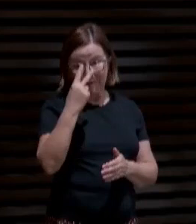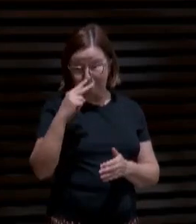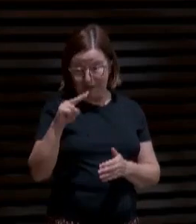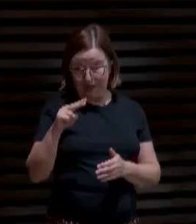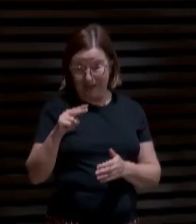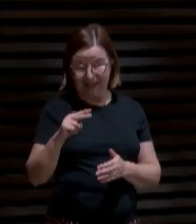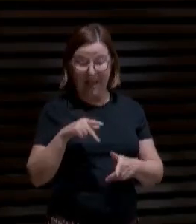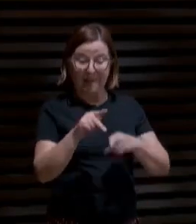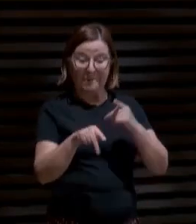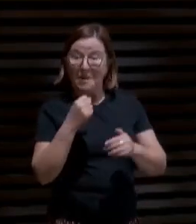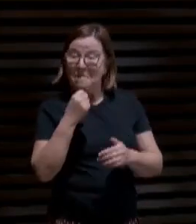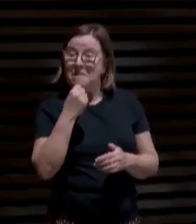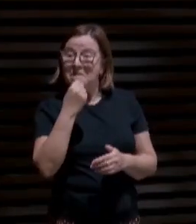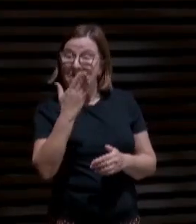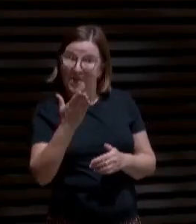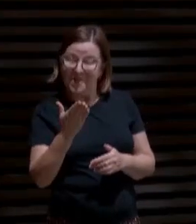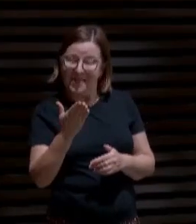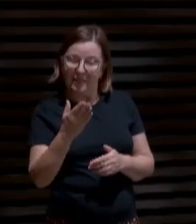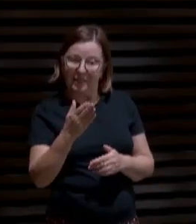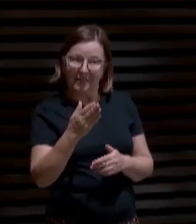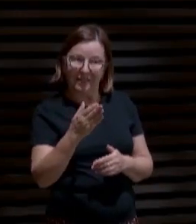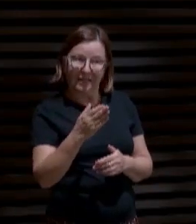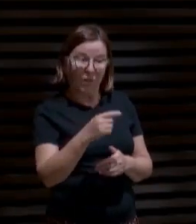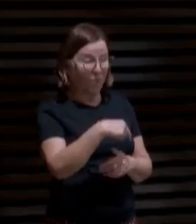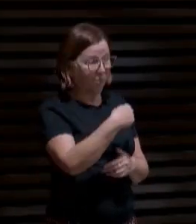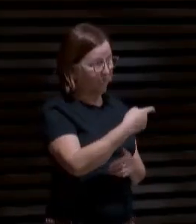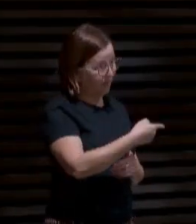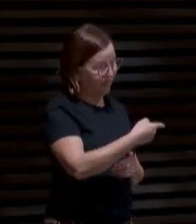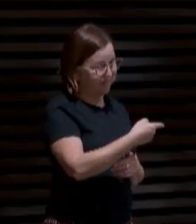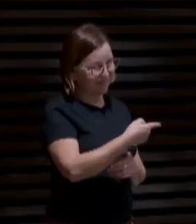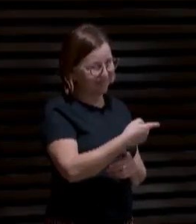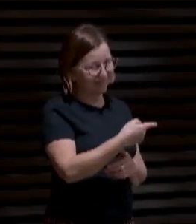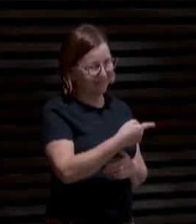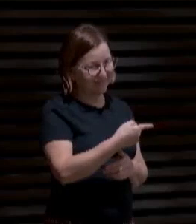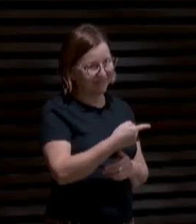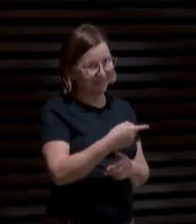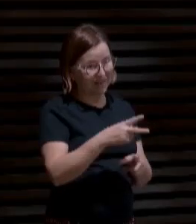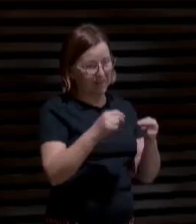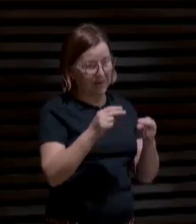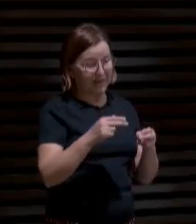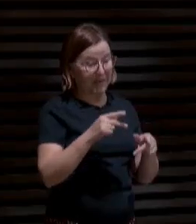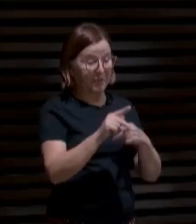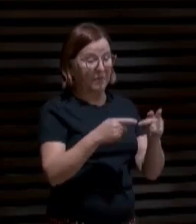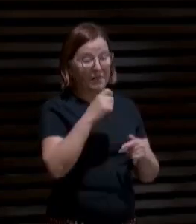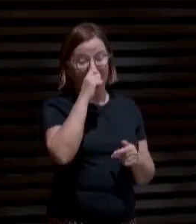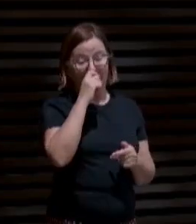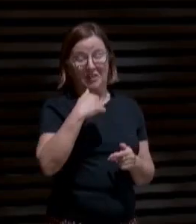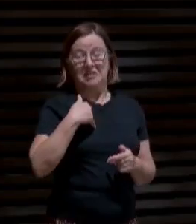lugar. O outro, bem, enxergará os orgulhosos,